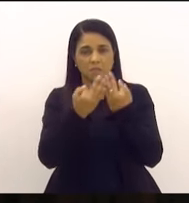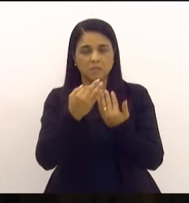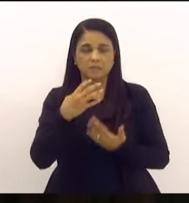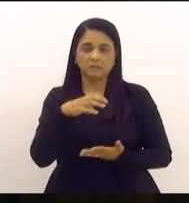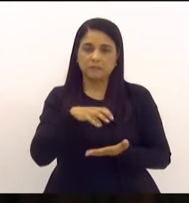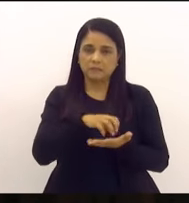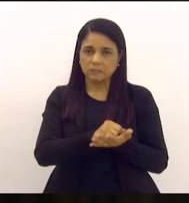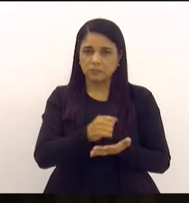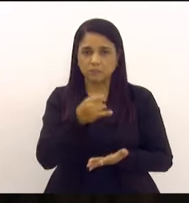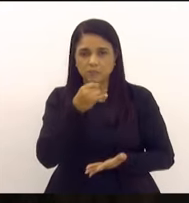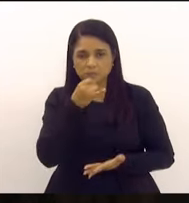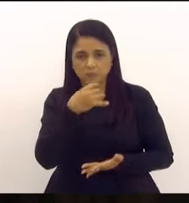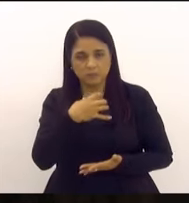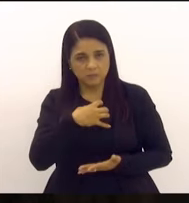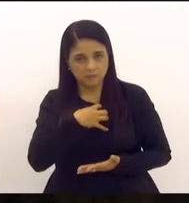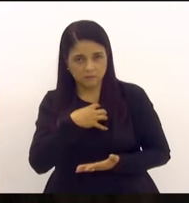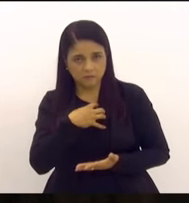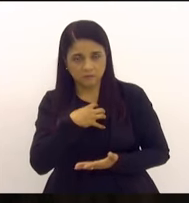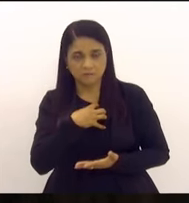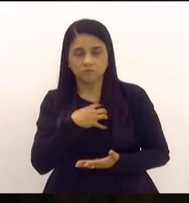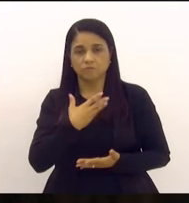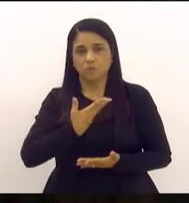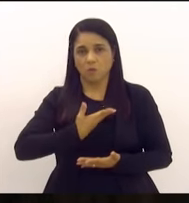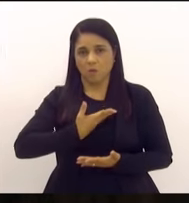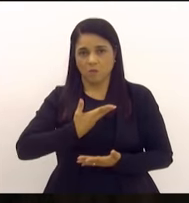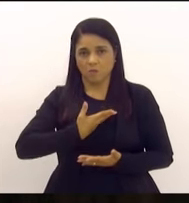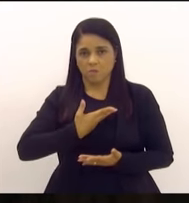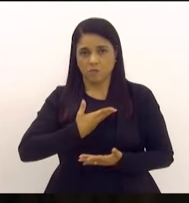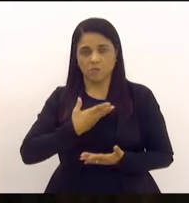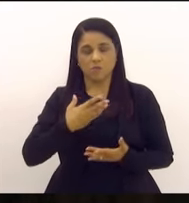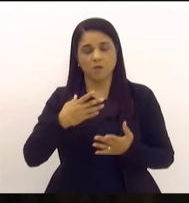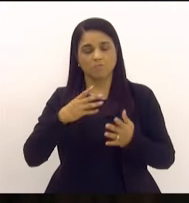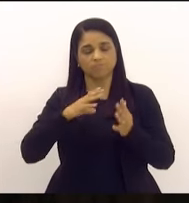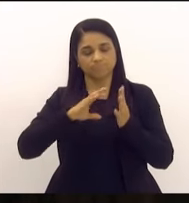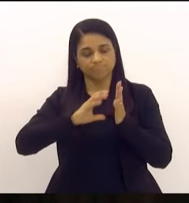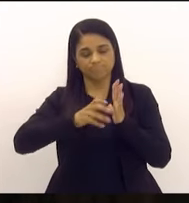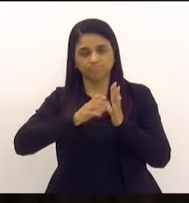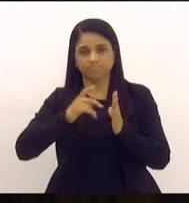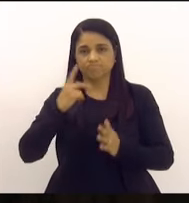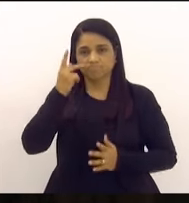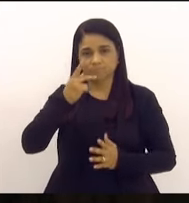tristeza, porque apesar de uma corrente política diferente da minha,